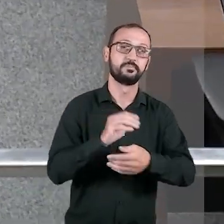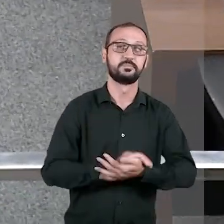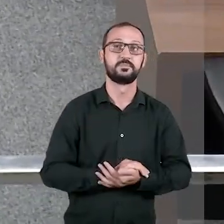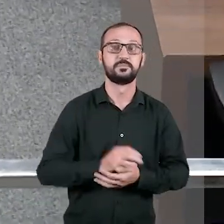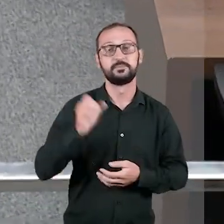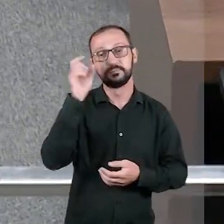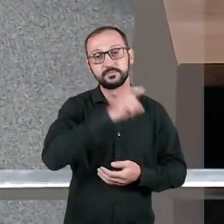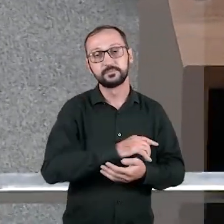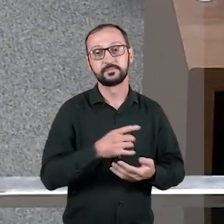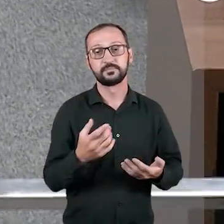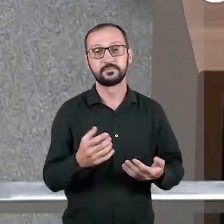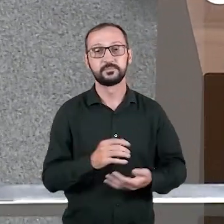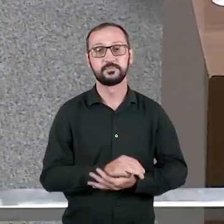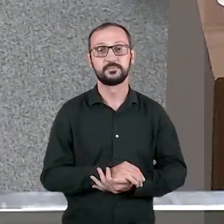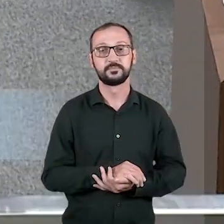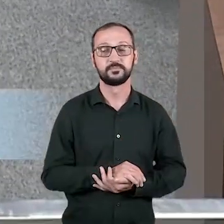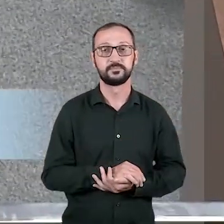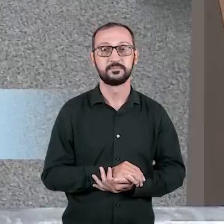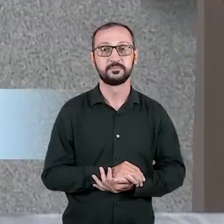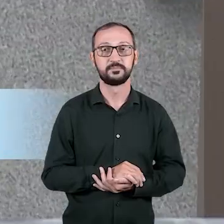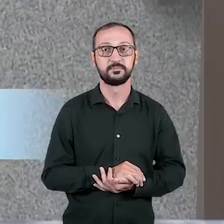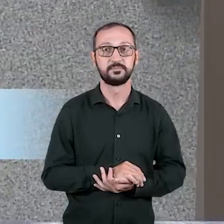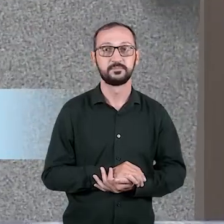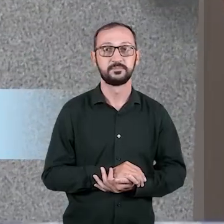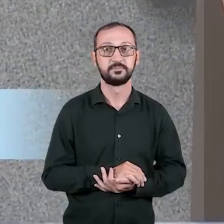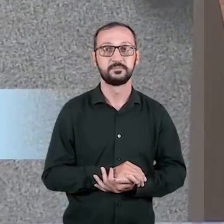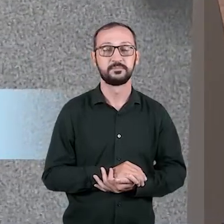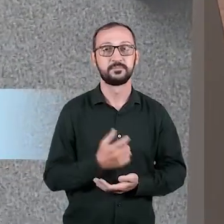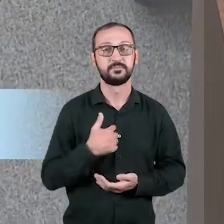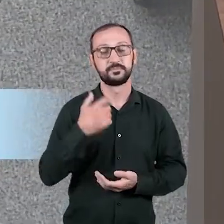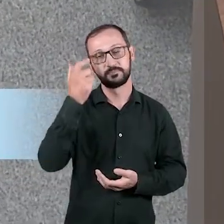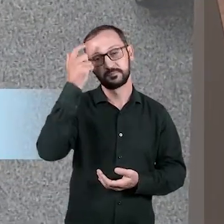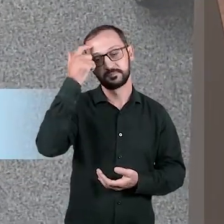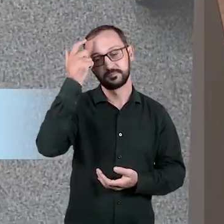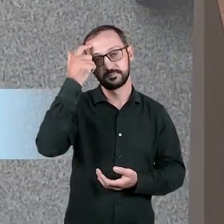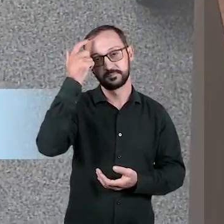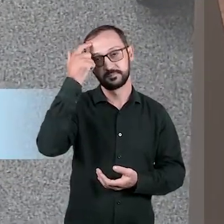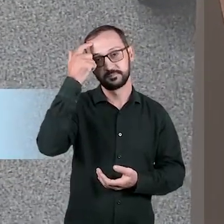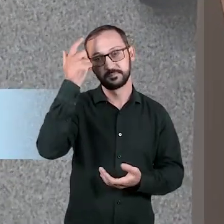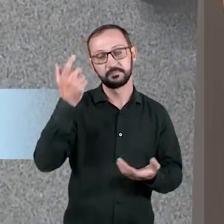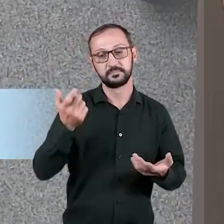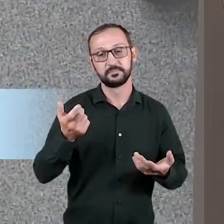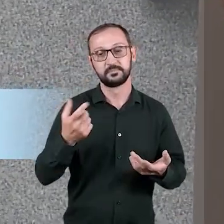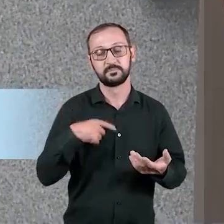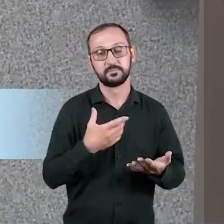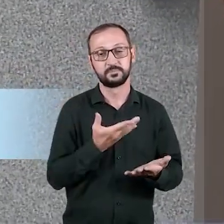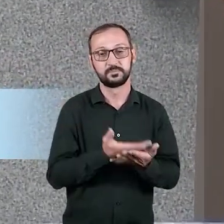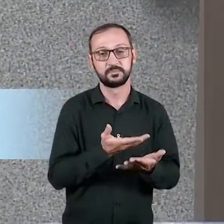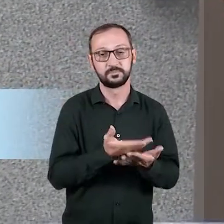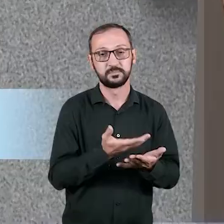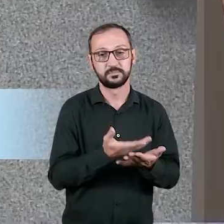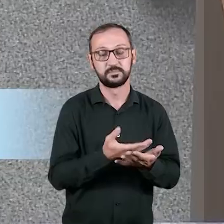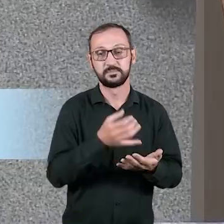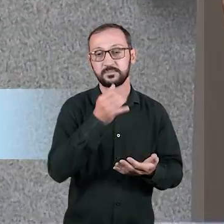vai te dar trabalho constantemente. Eu até eu estava pensando em fazer um